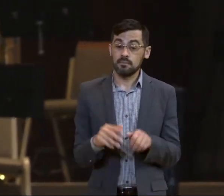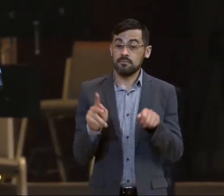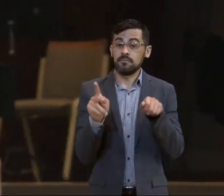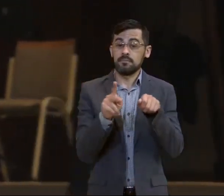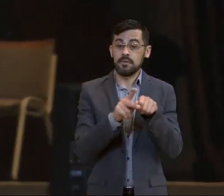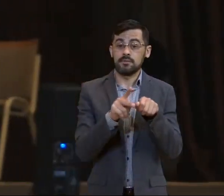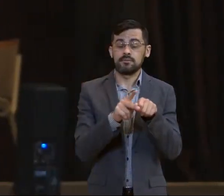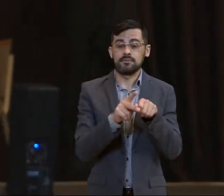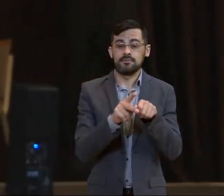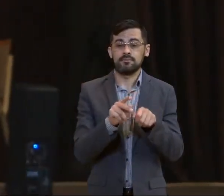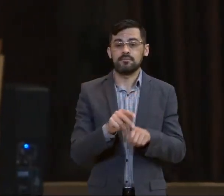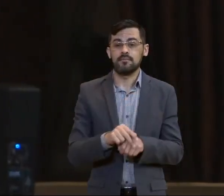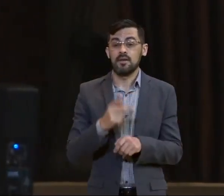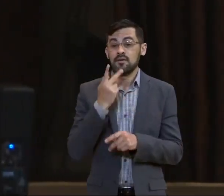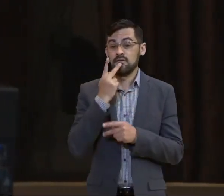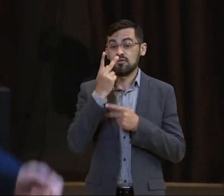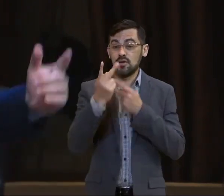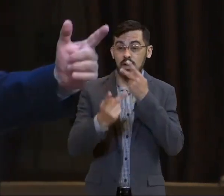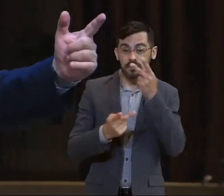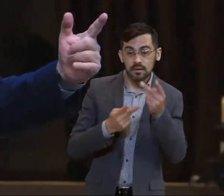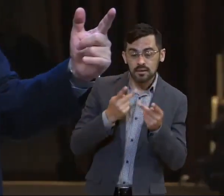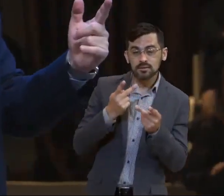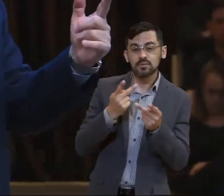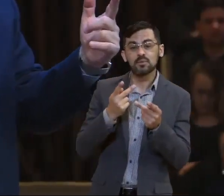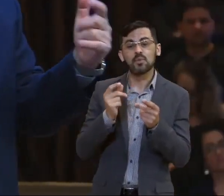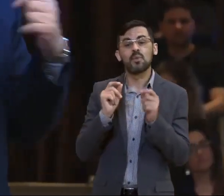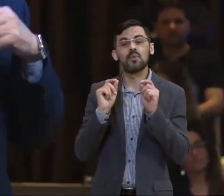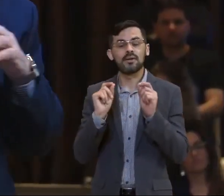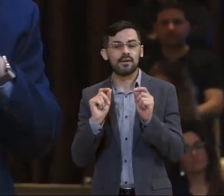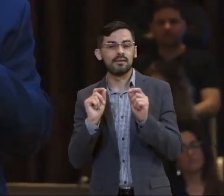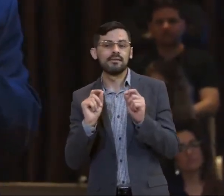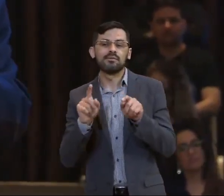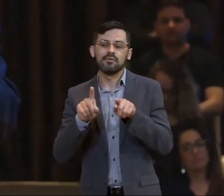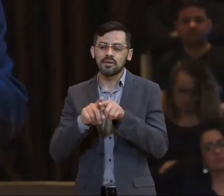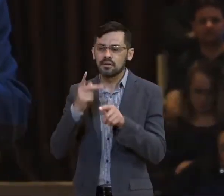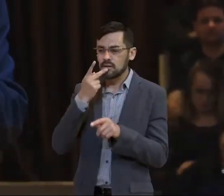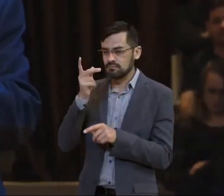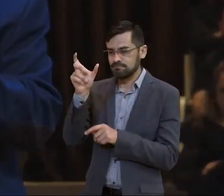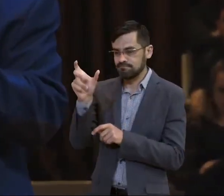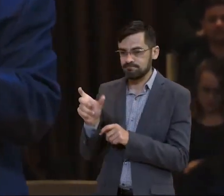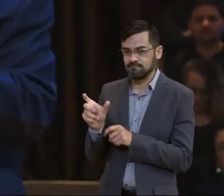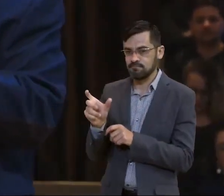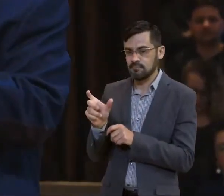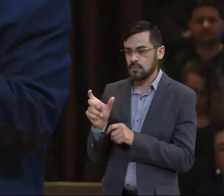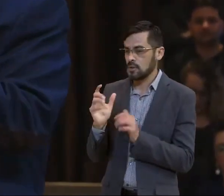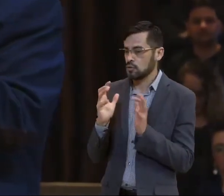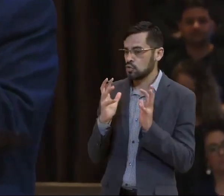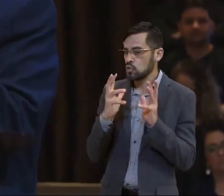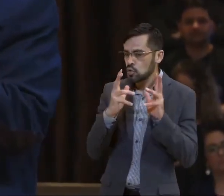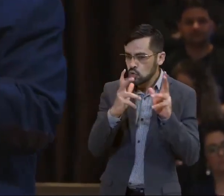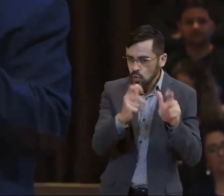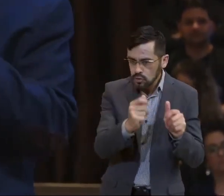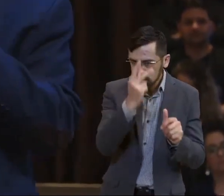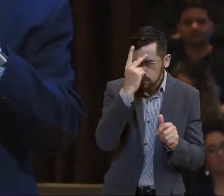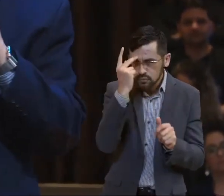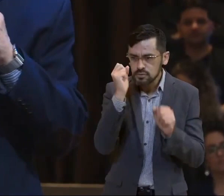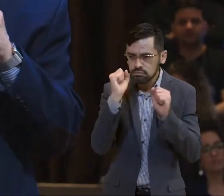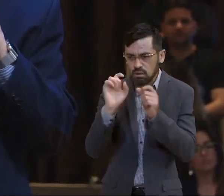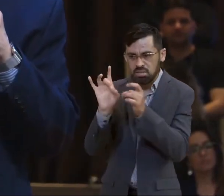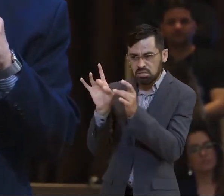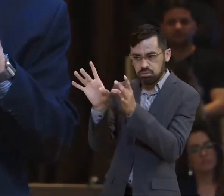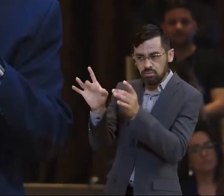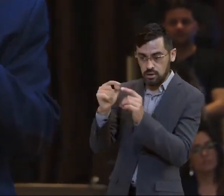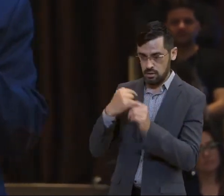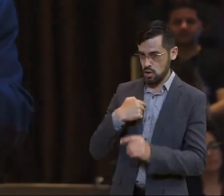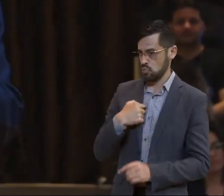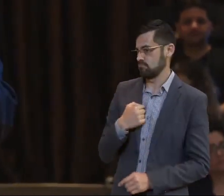Pedro, dizendo para o Senhor e para ele mesmo: todo mundo pode te abandonar, mas eu